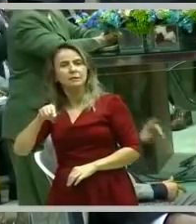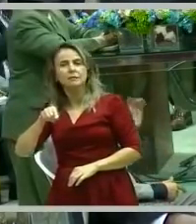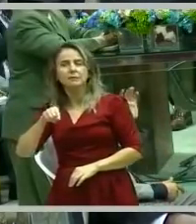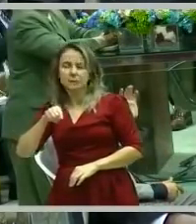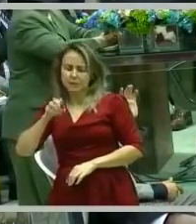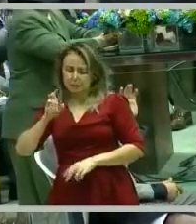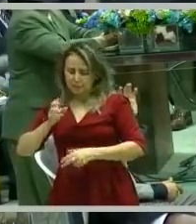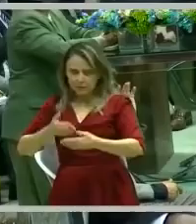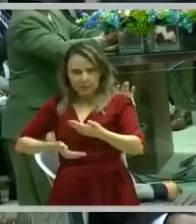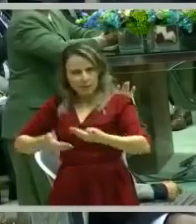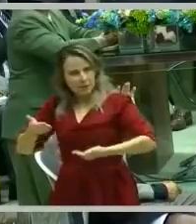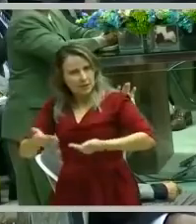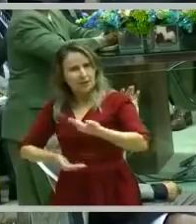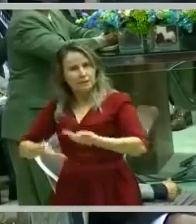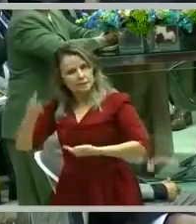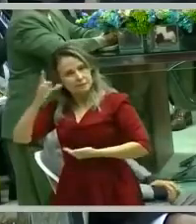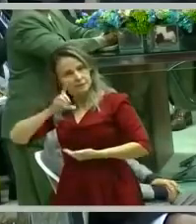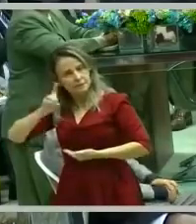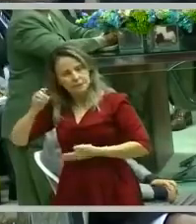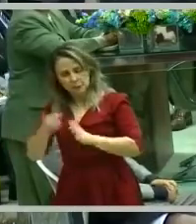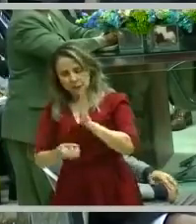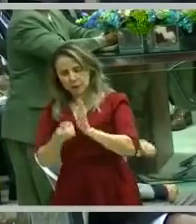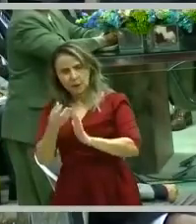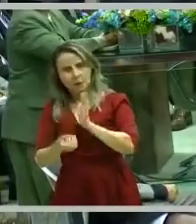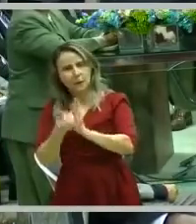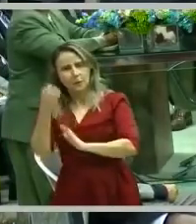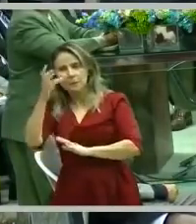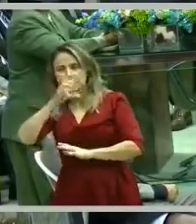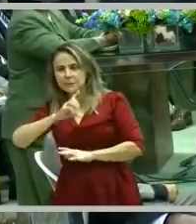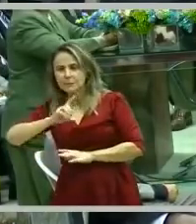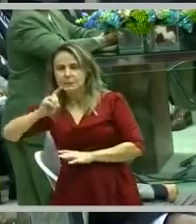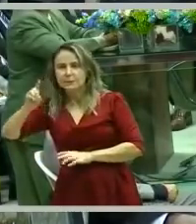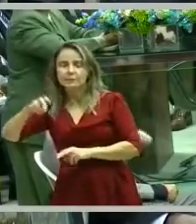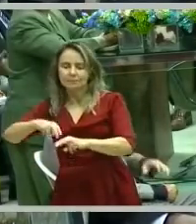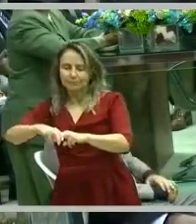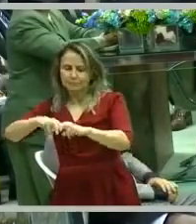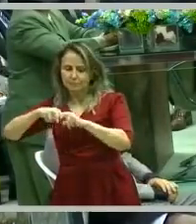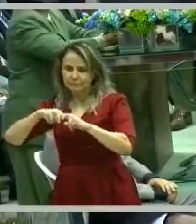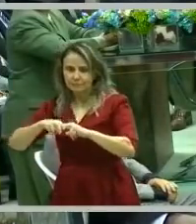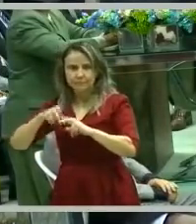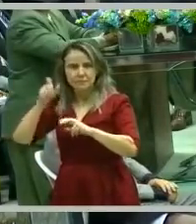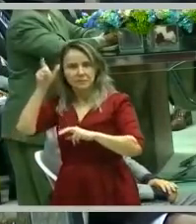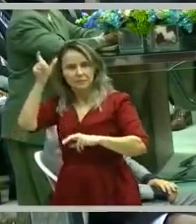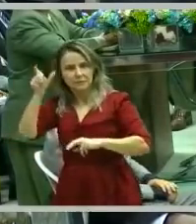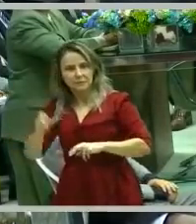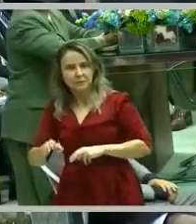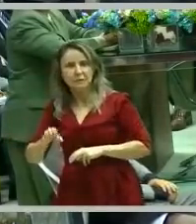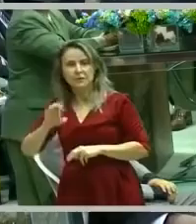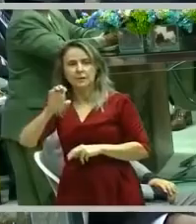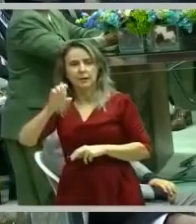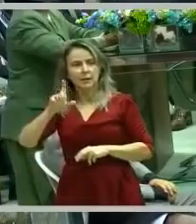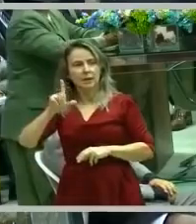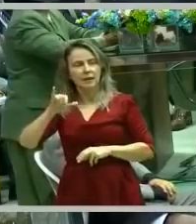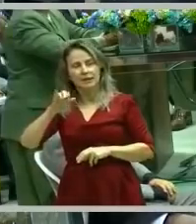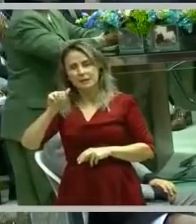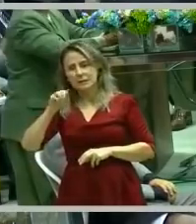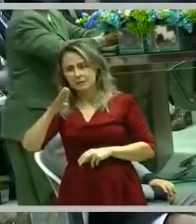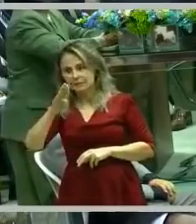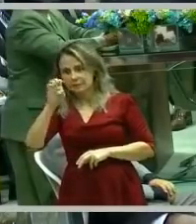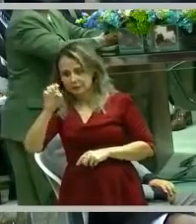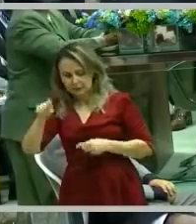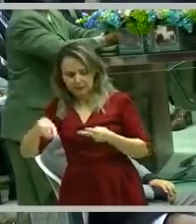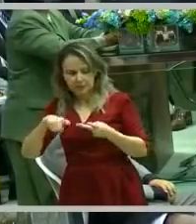a obra de Deus, e por isso vai se levantar Eliabe e vai se levantar Golias.